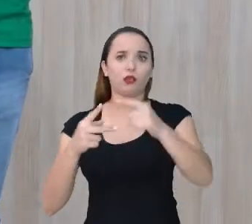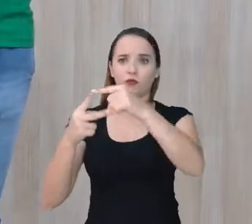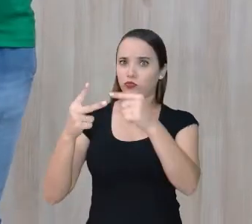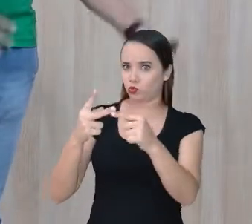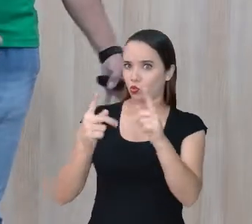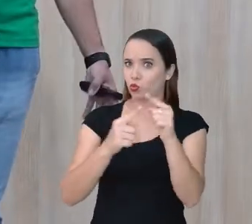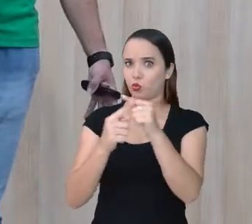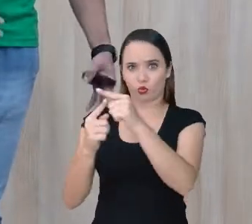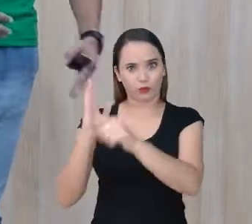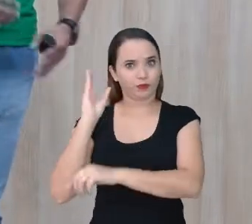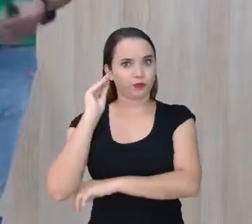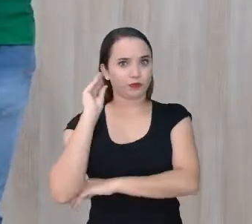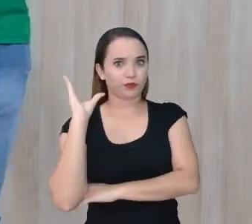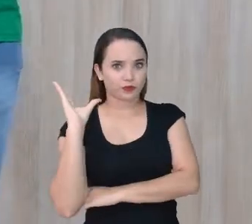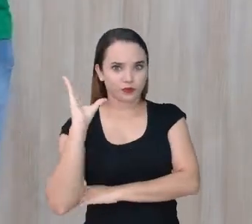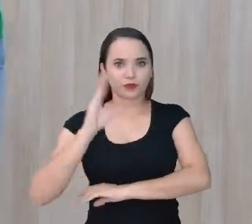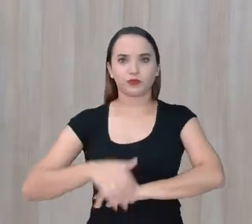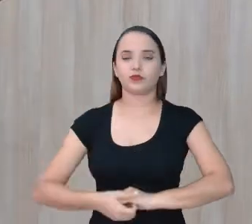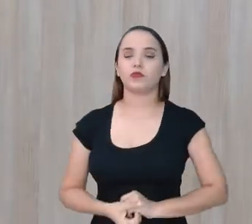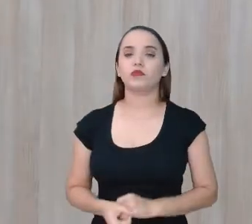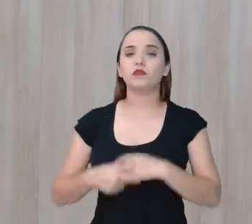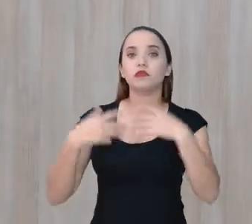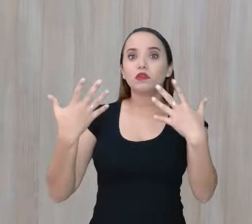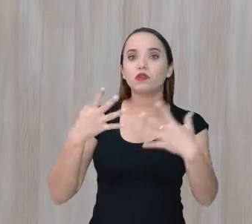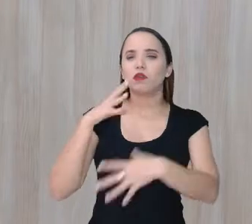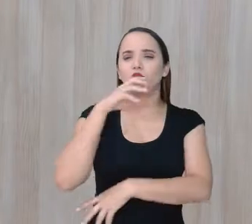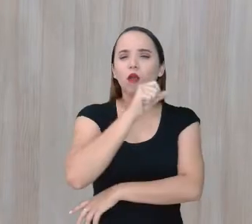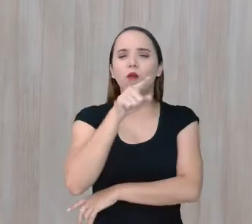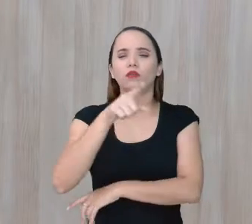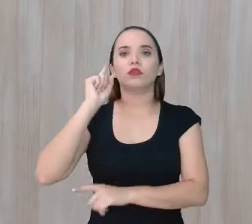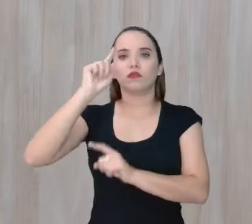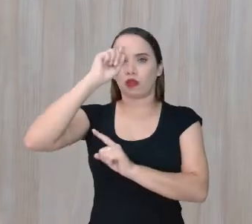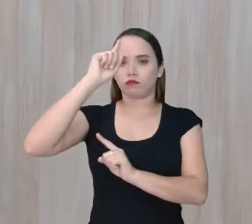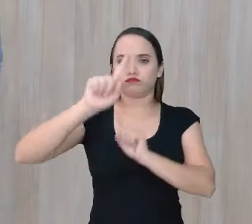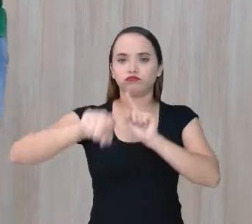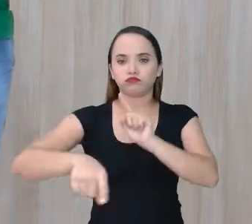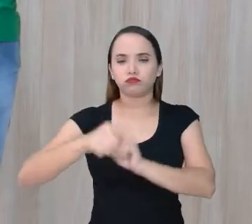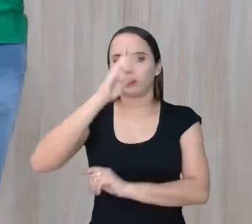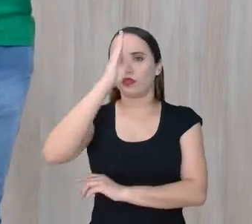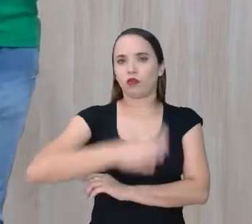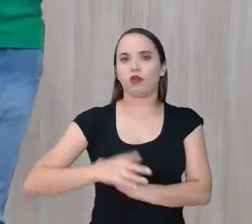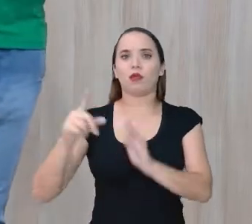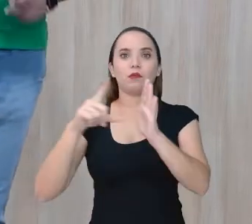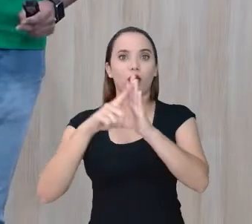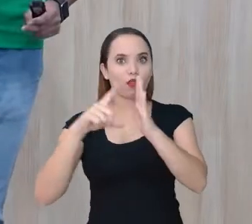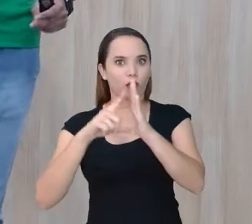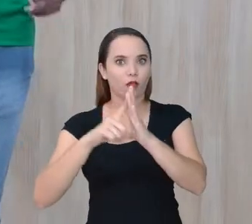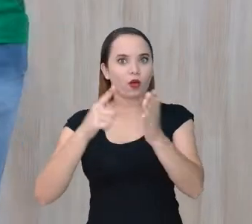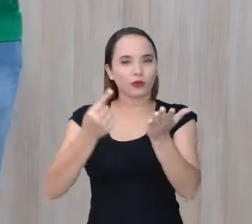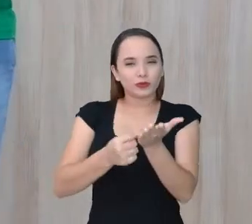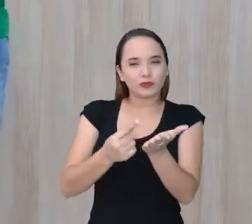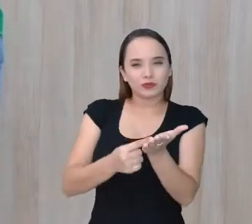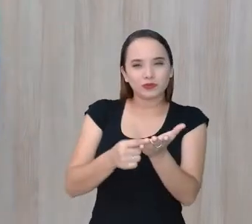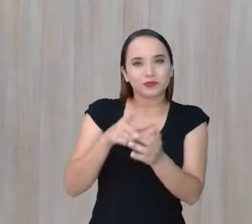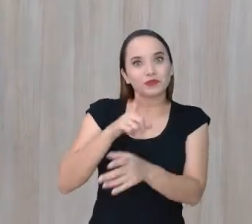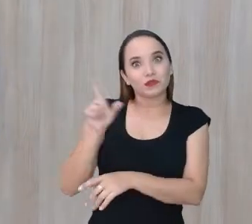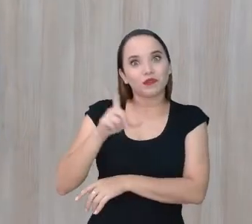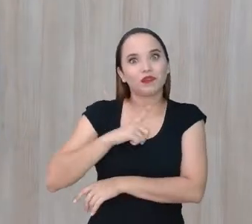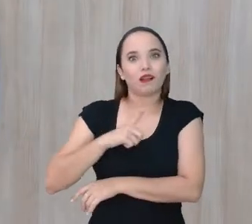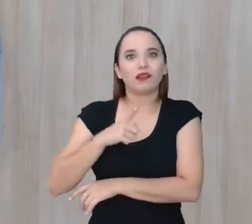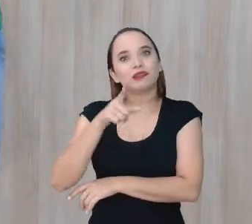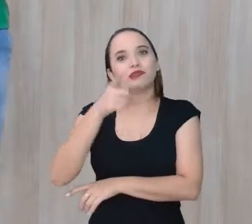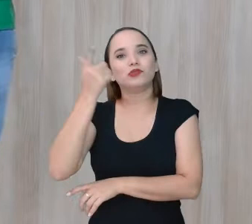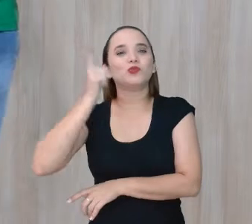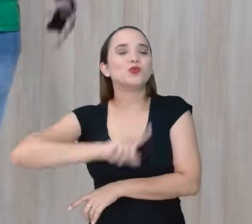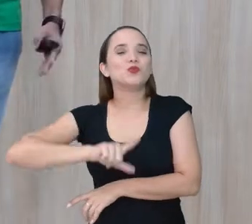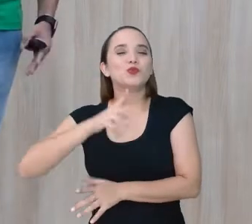ou iOS. E aí, rapidamente você vai ser direcionado para a sua loja de aplicativo e lá você consegue